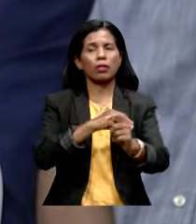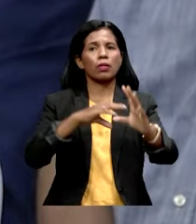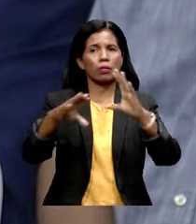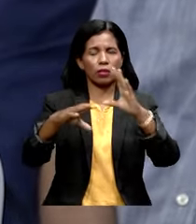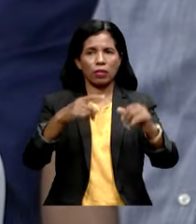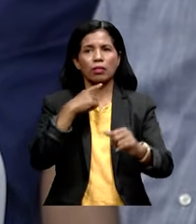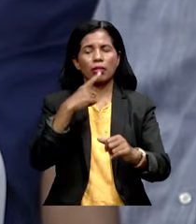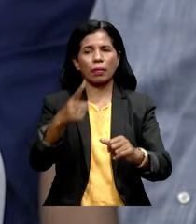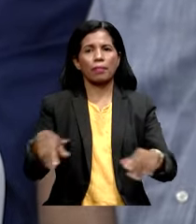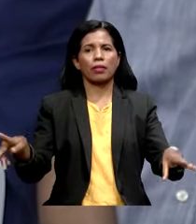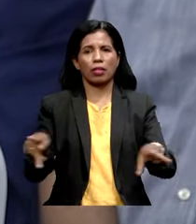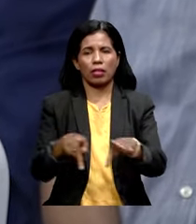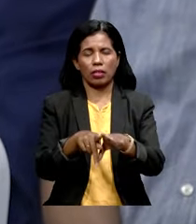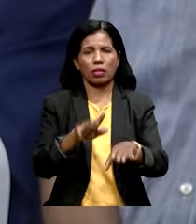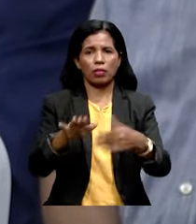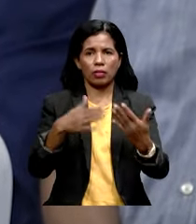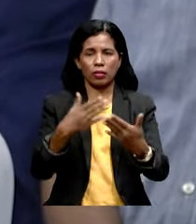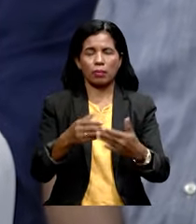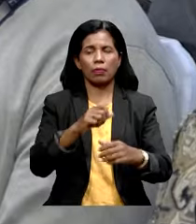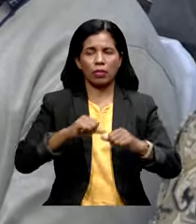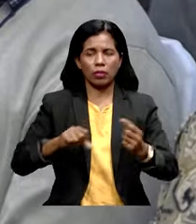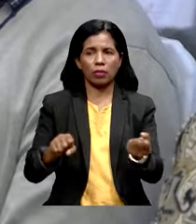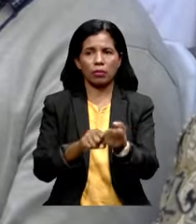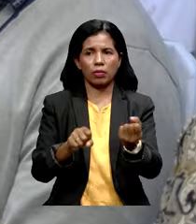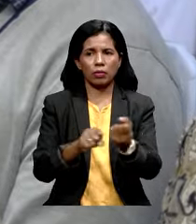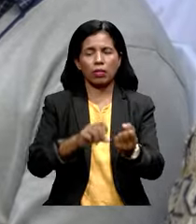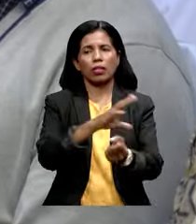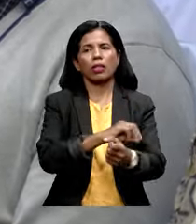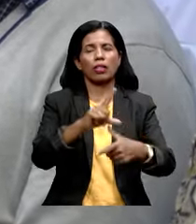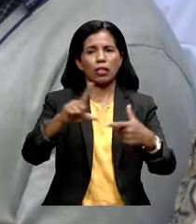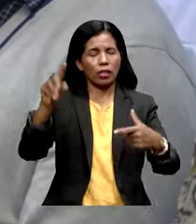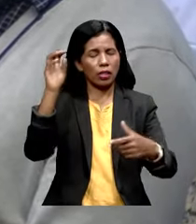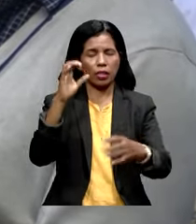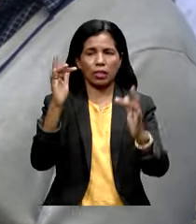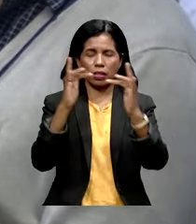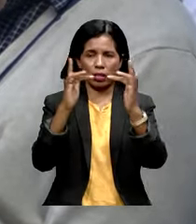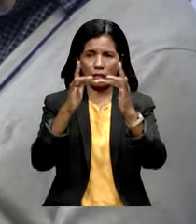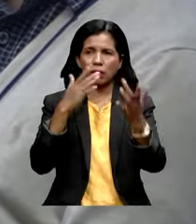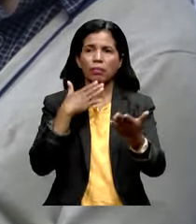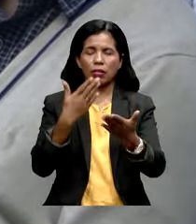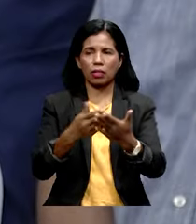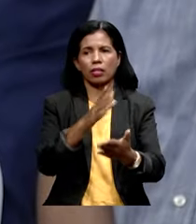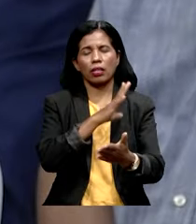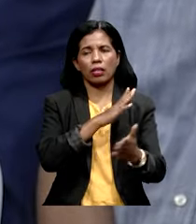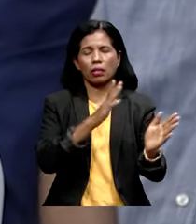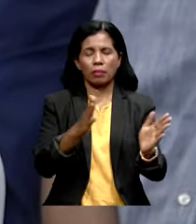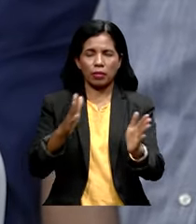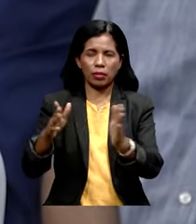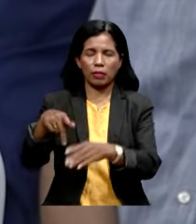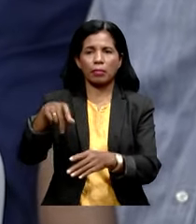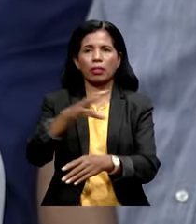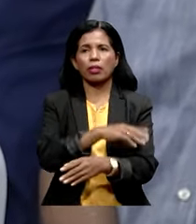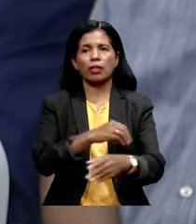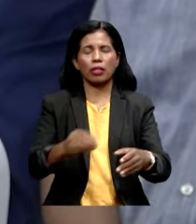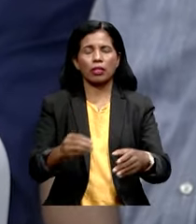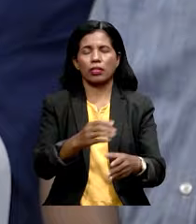considera a presença do operador Hiracne, que contribui para a velocidade em linha internet na BMAC DIAC, onde tem projeto fibra óptica na